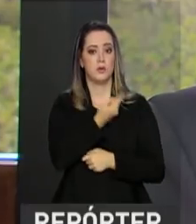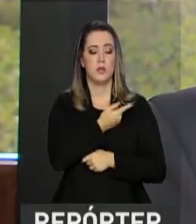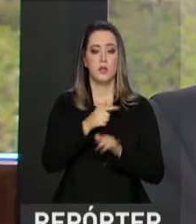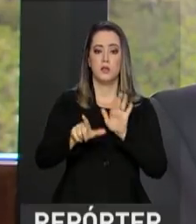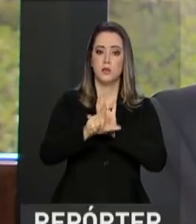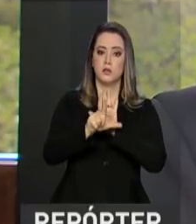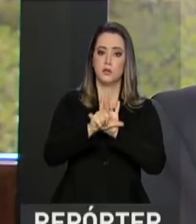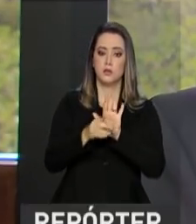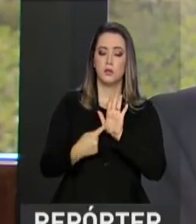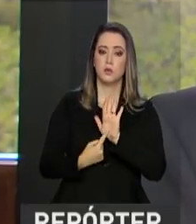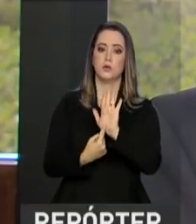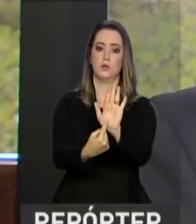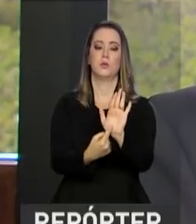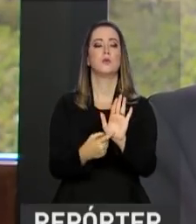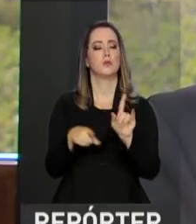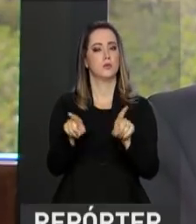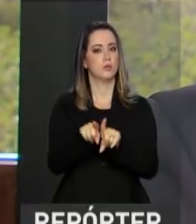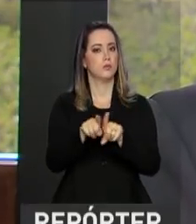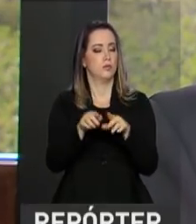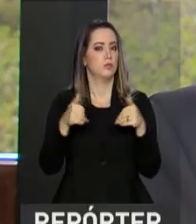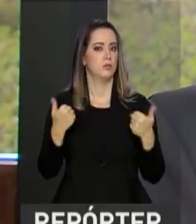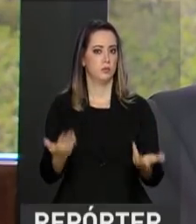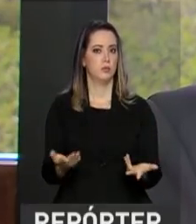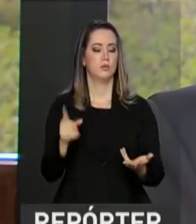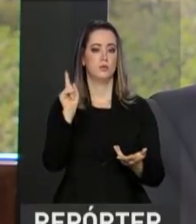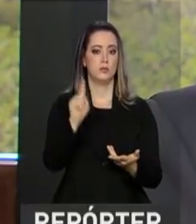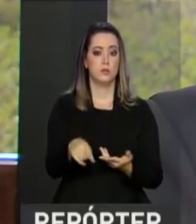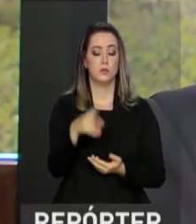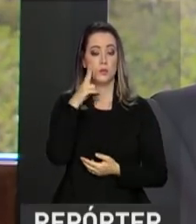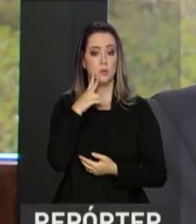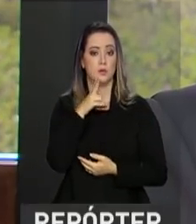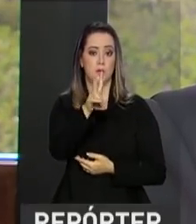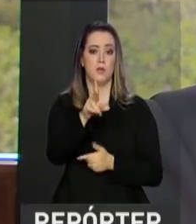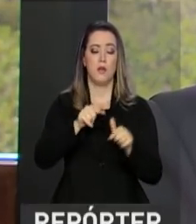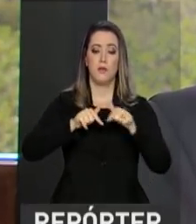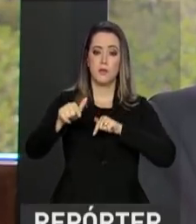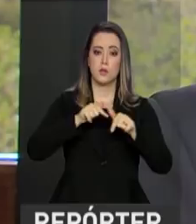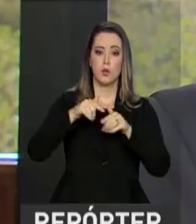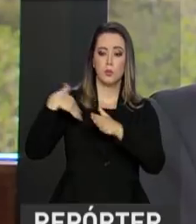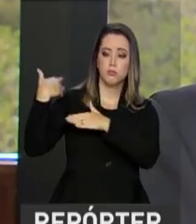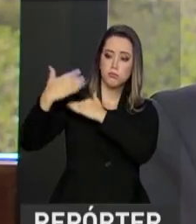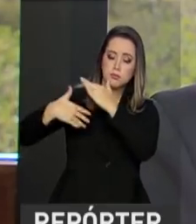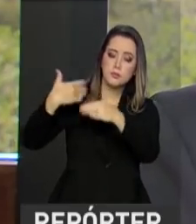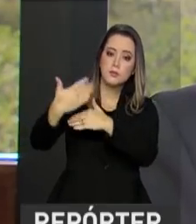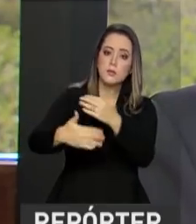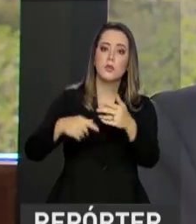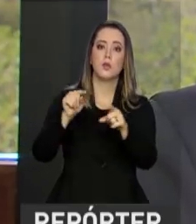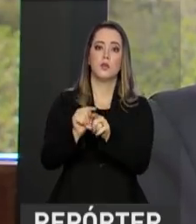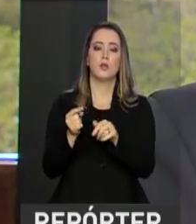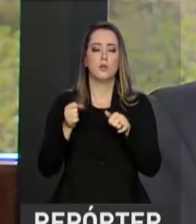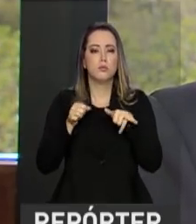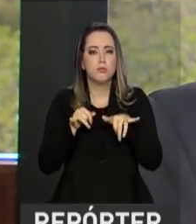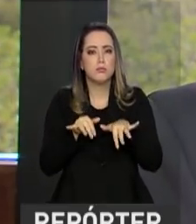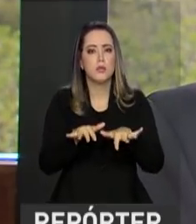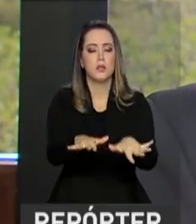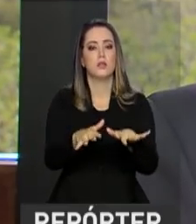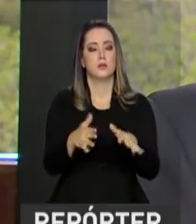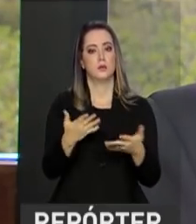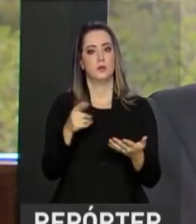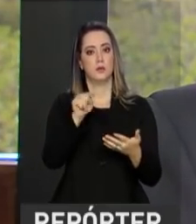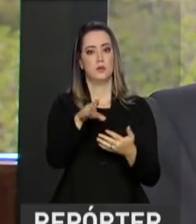legislação hoje demonstra isso ela é considerada uma legislação de vanguarda na questão migratória é